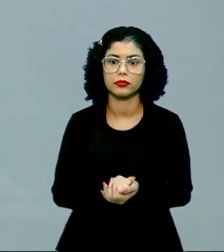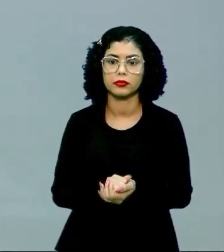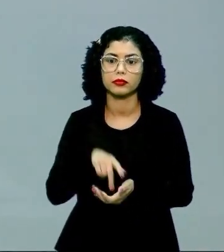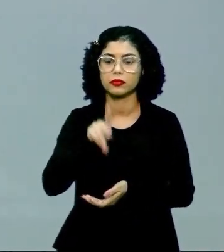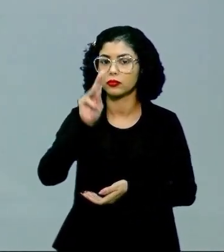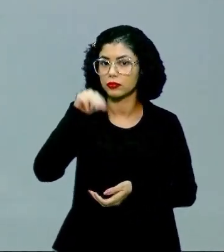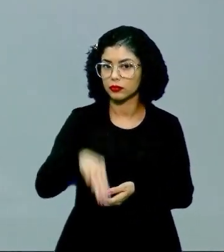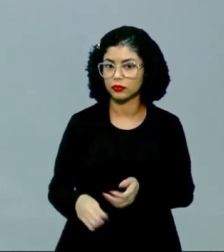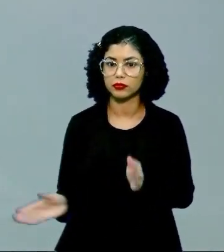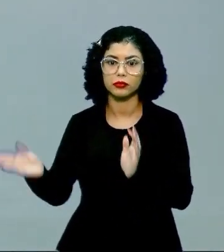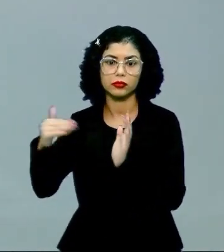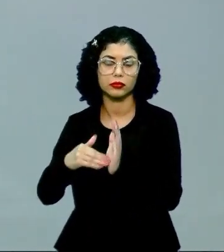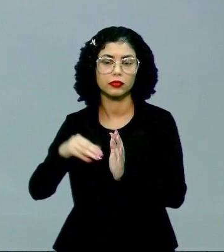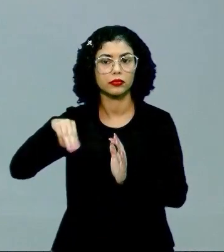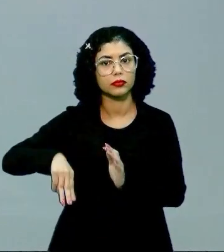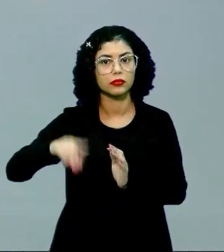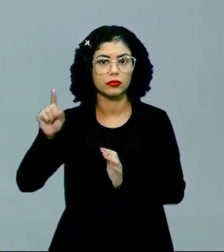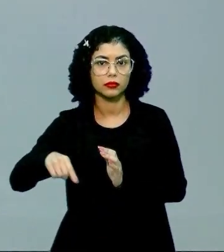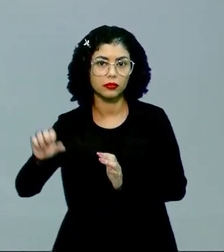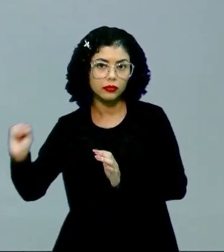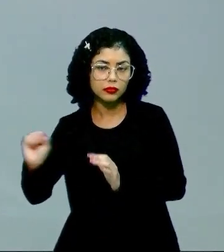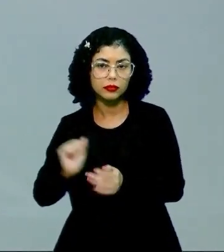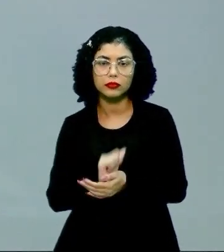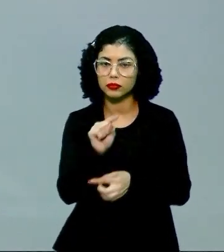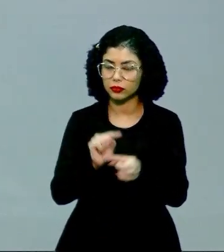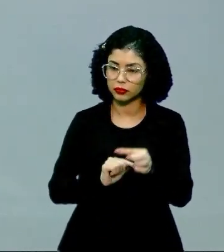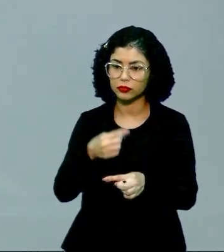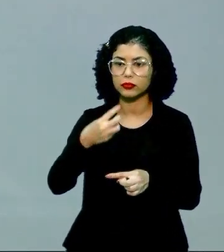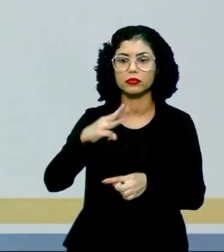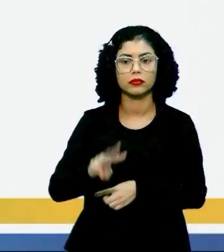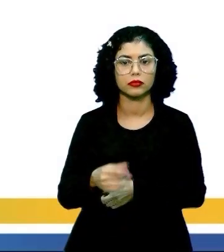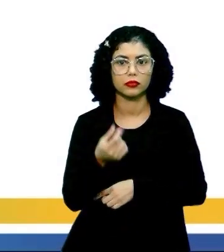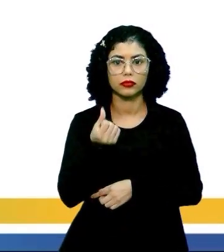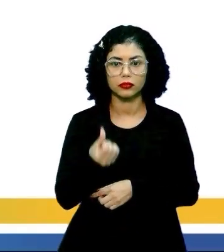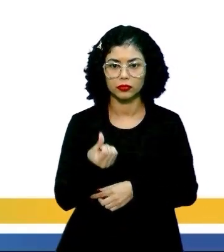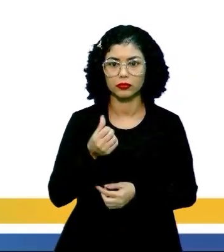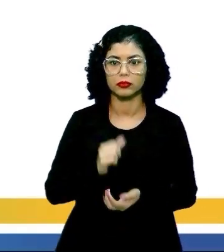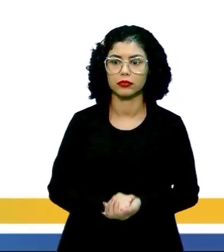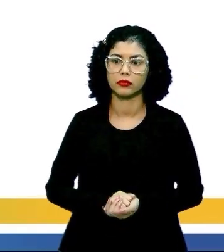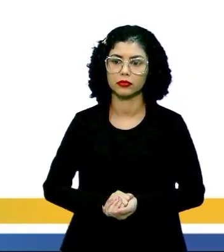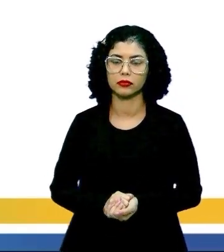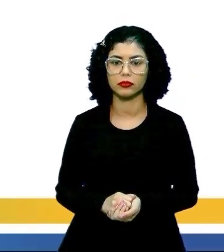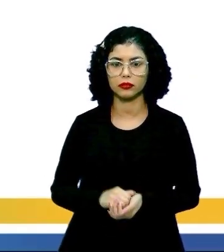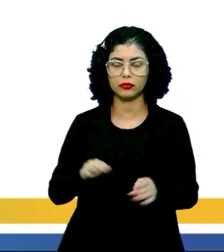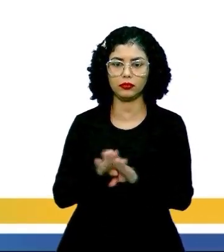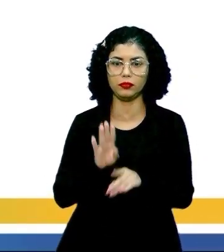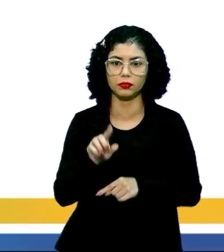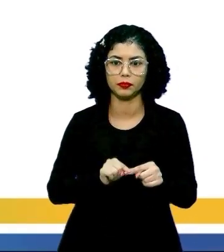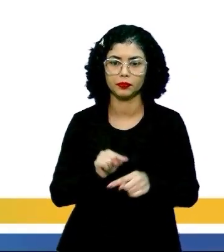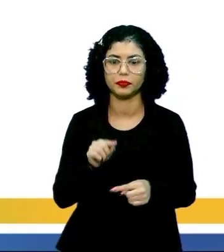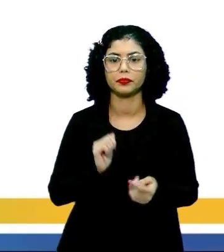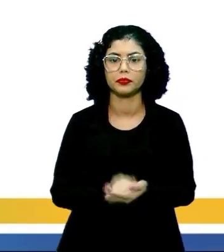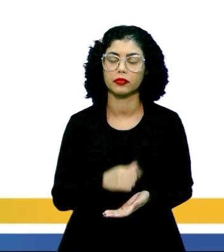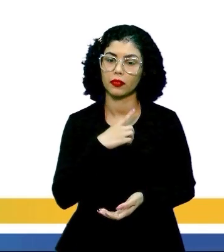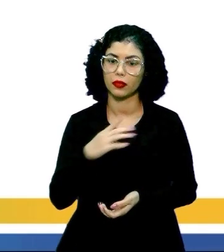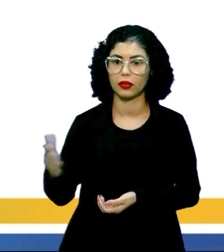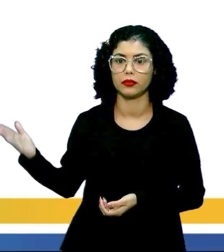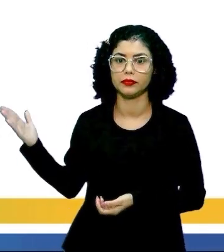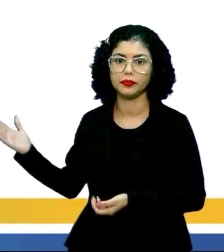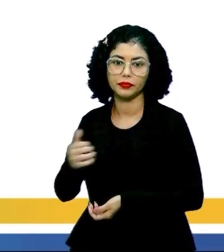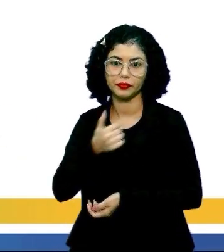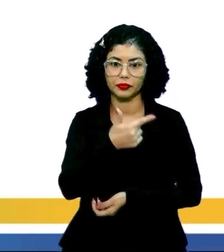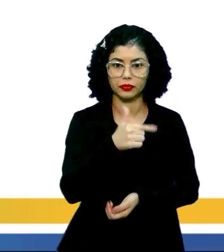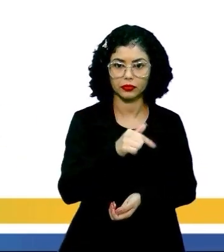km/h para met por segund eu vou dividir por 3,6 fazendo essa divisão vamos obter um valor